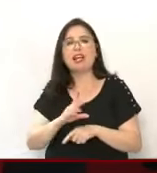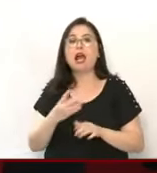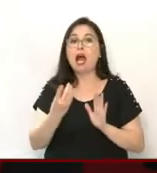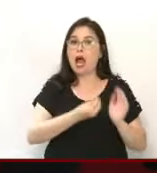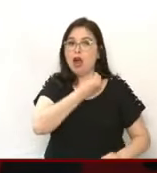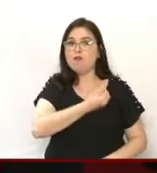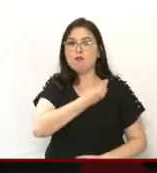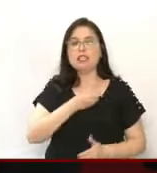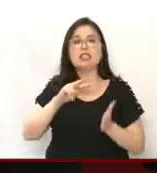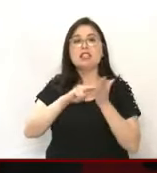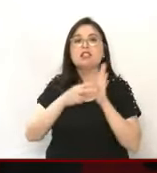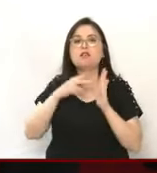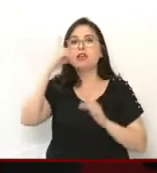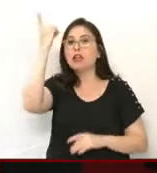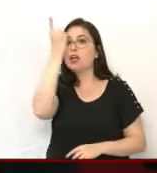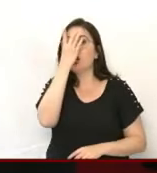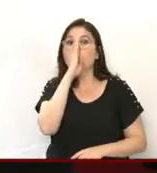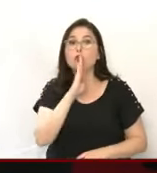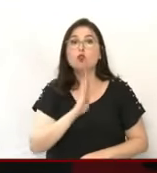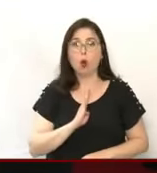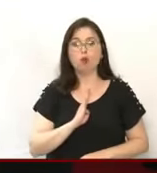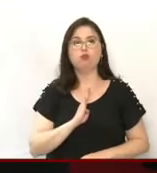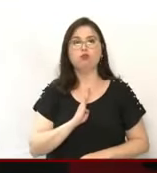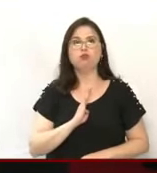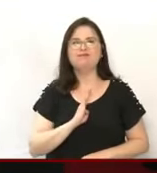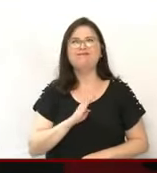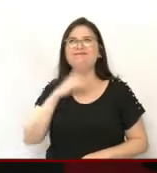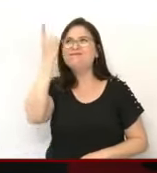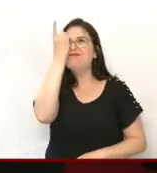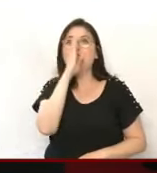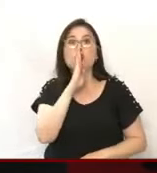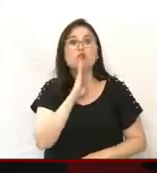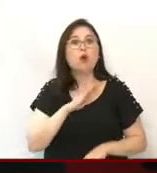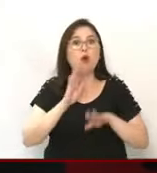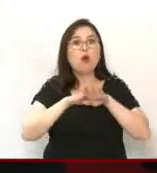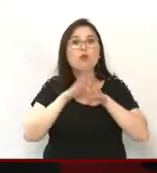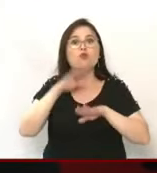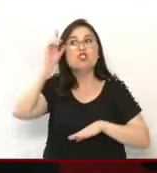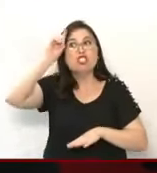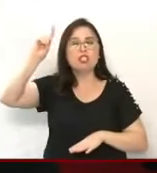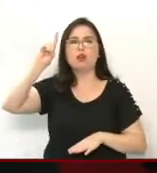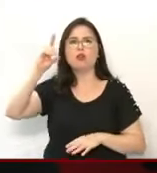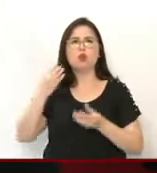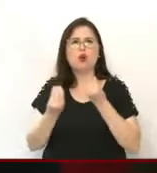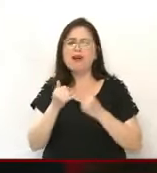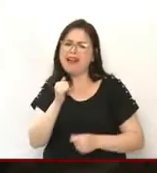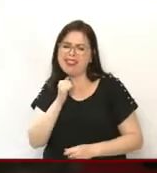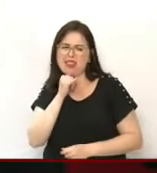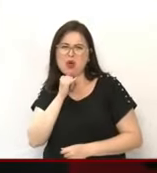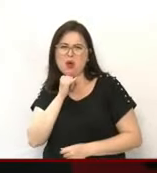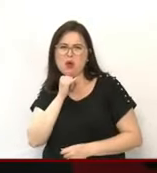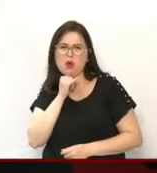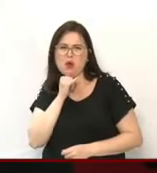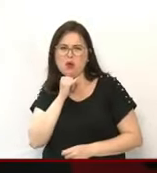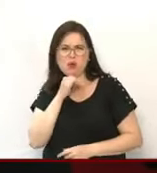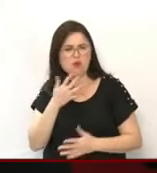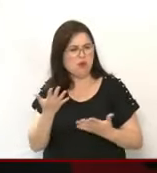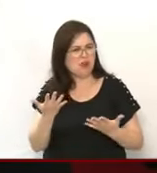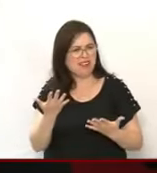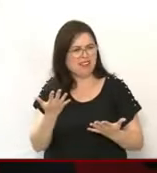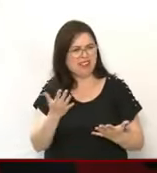que Deus nos dá. A vida é uma dádiva. E ela não pode ser utilizada somente para passar, como a